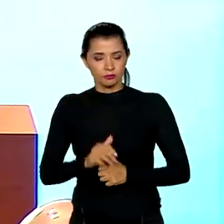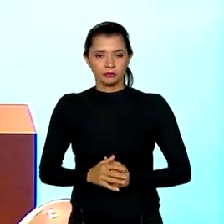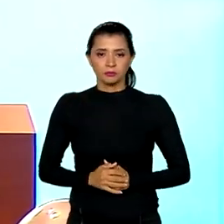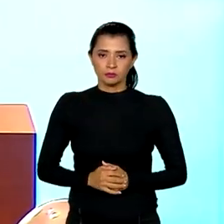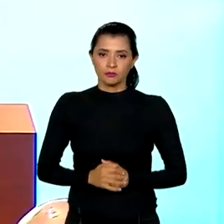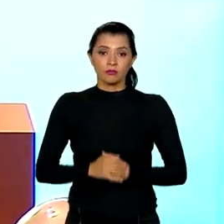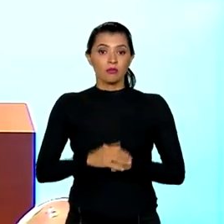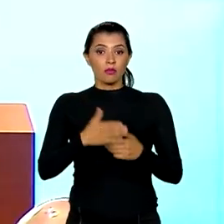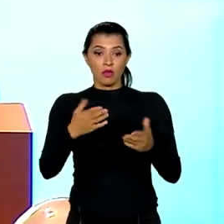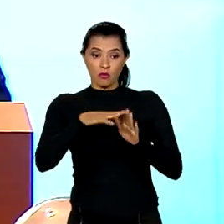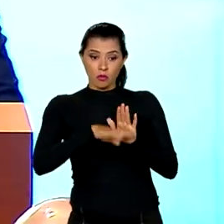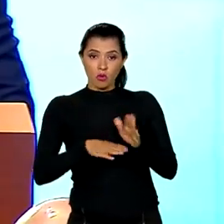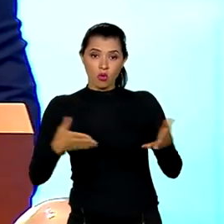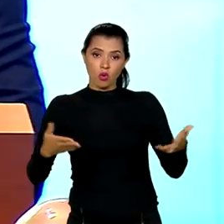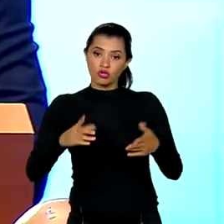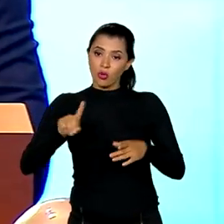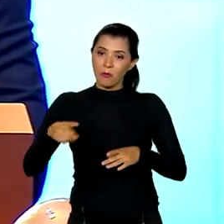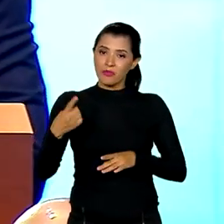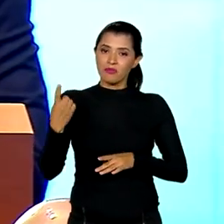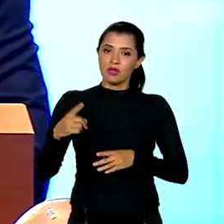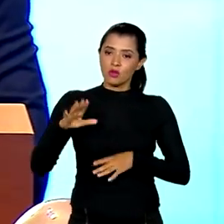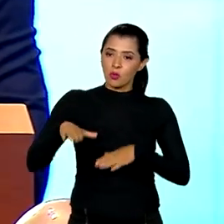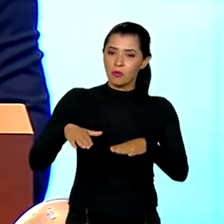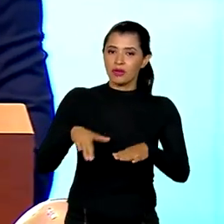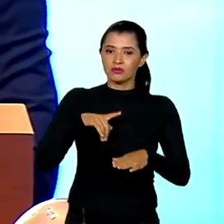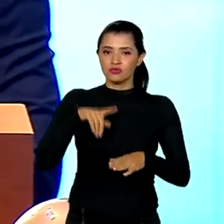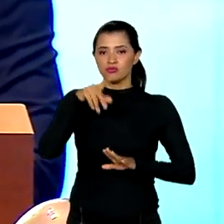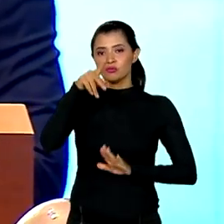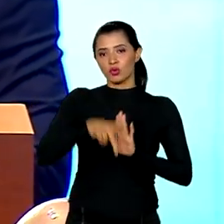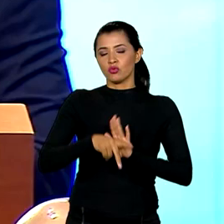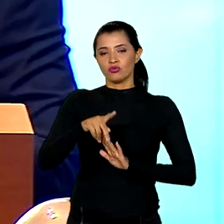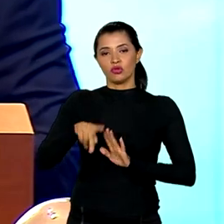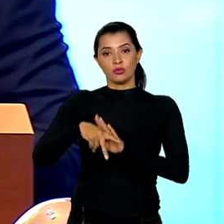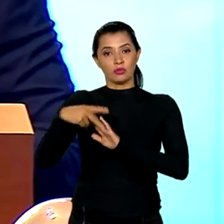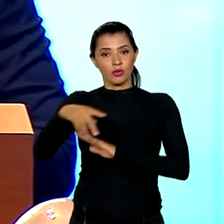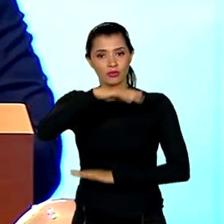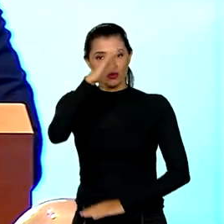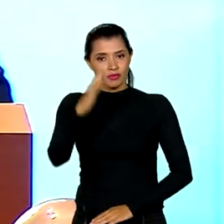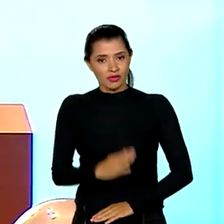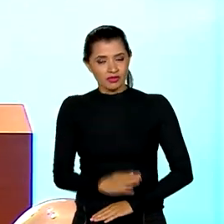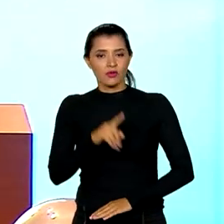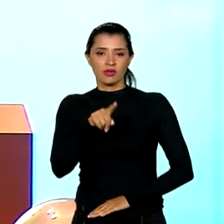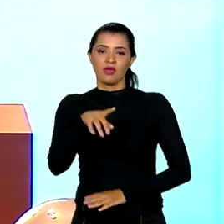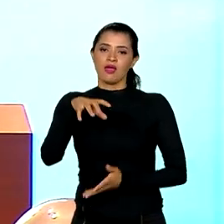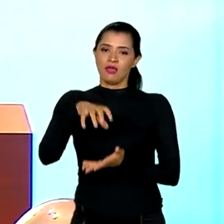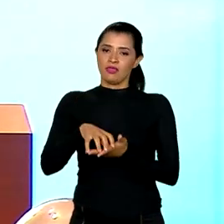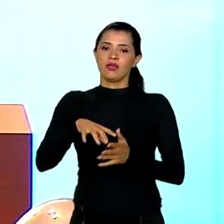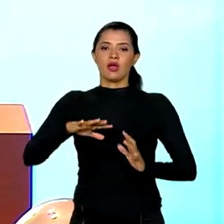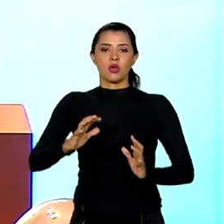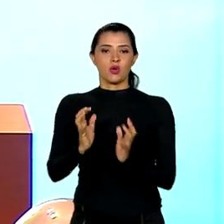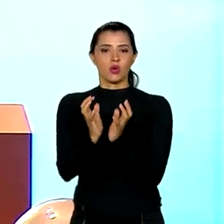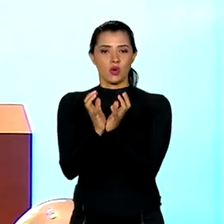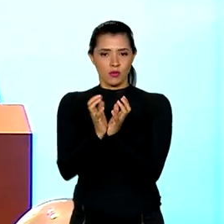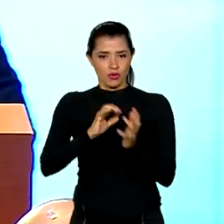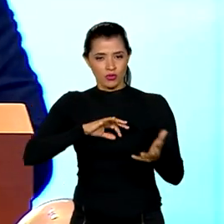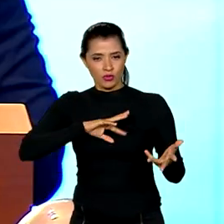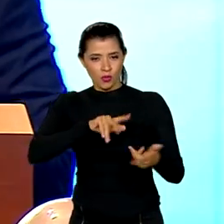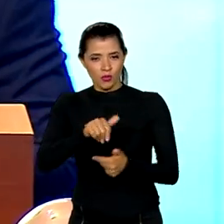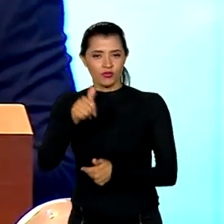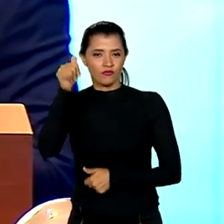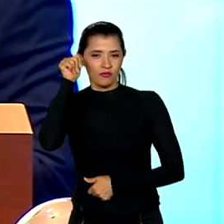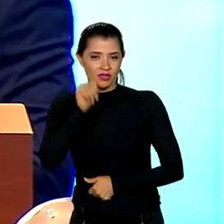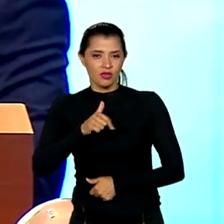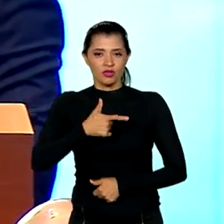hoje é o primeiro passo de um projeto audacioso do Brasil, que é sediar a Copa do Mundo Feminina de